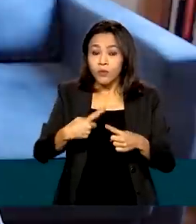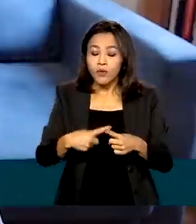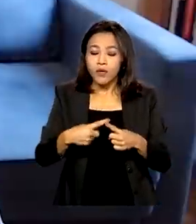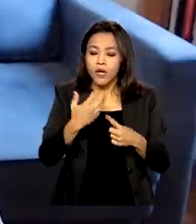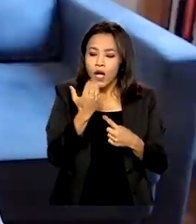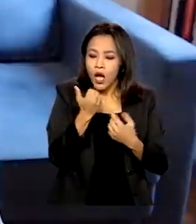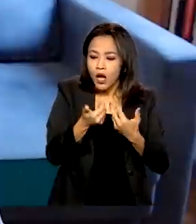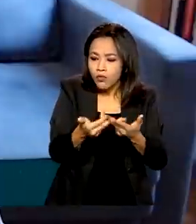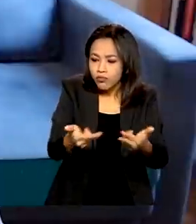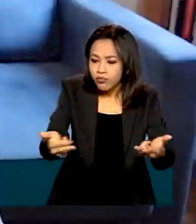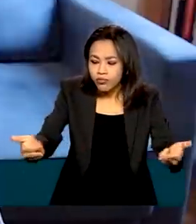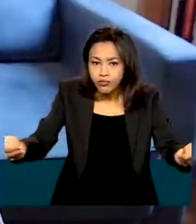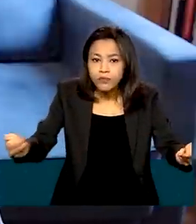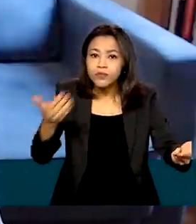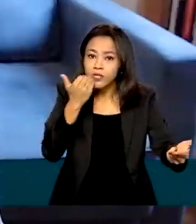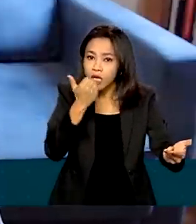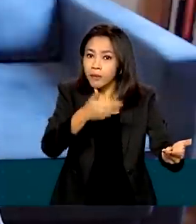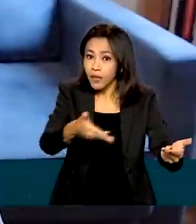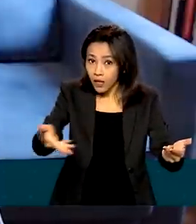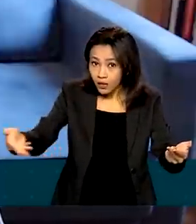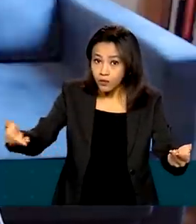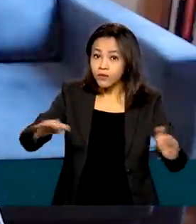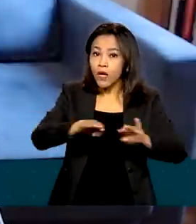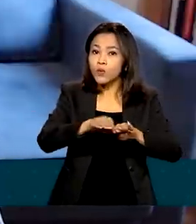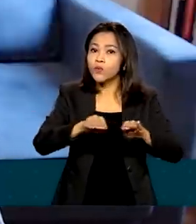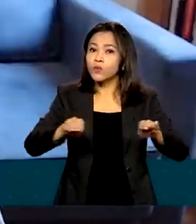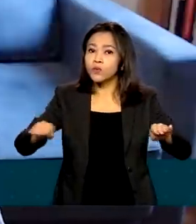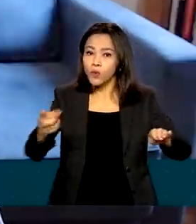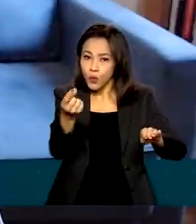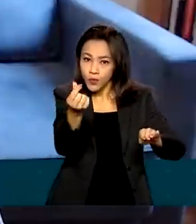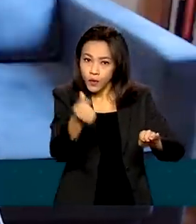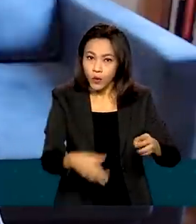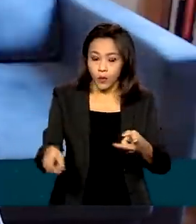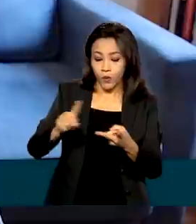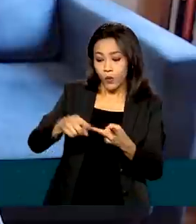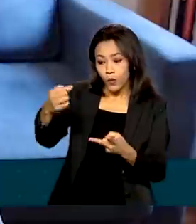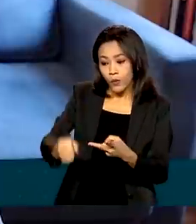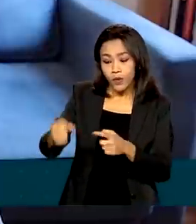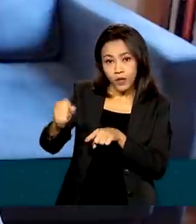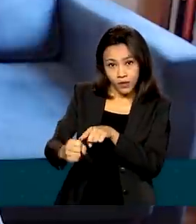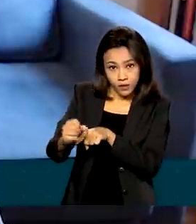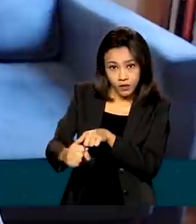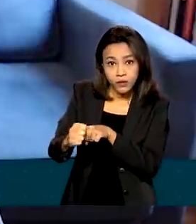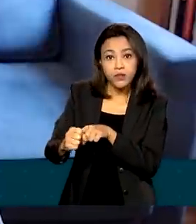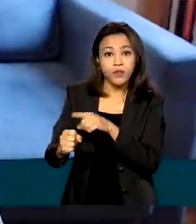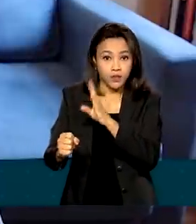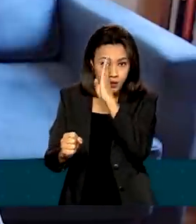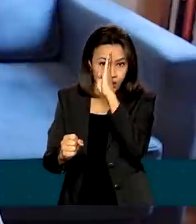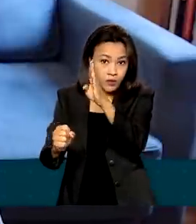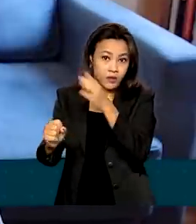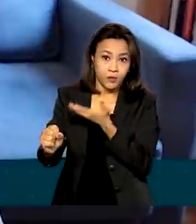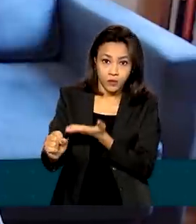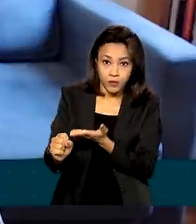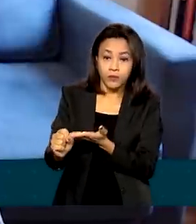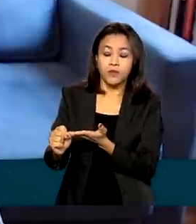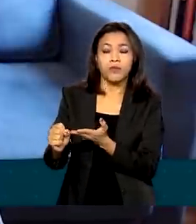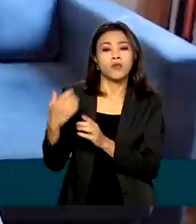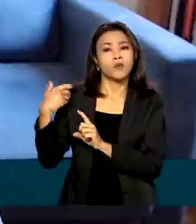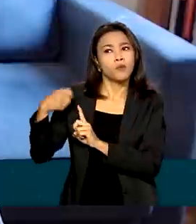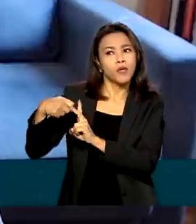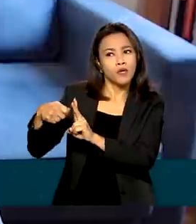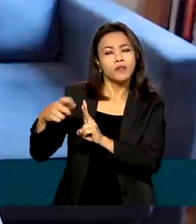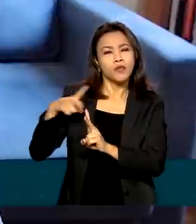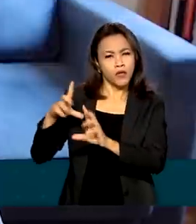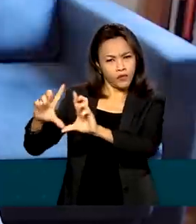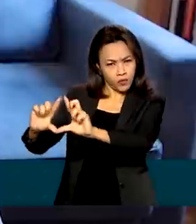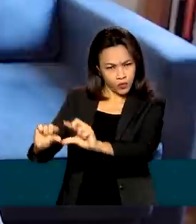no domicílio ficaram praticamente estáveis. O leite, que havia sido um dos principais componentes de alta nos últimos meses, teve um recuo